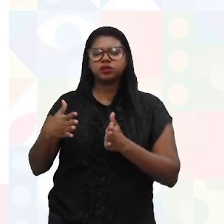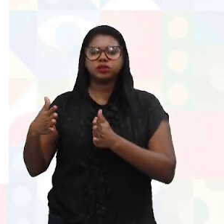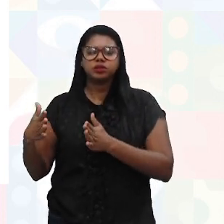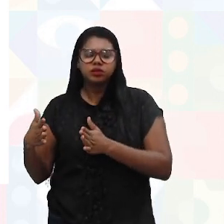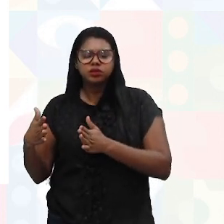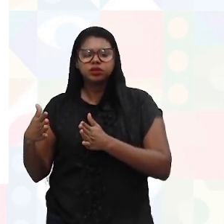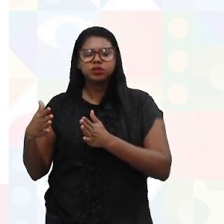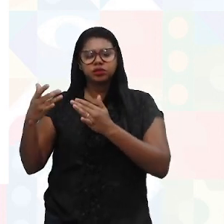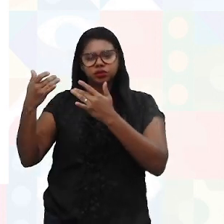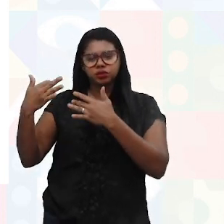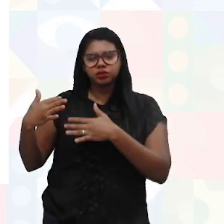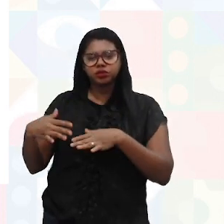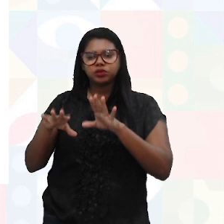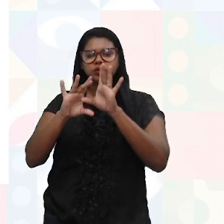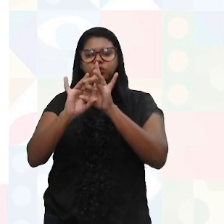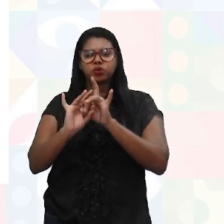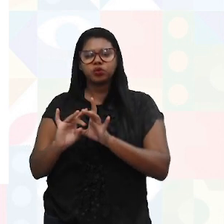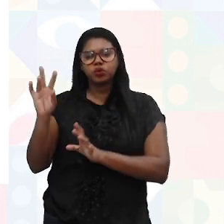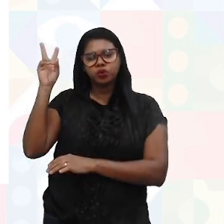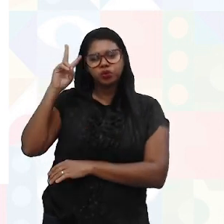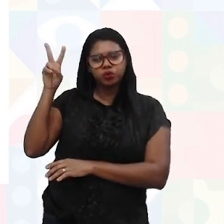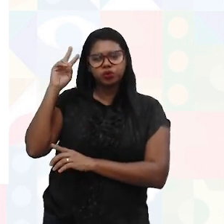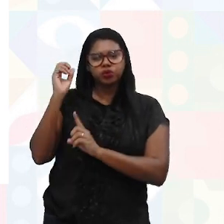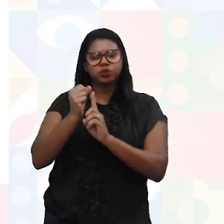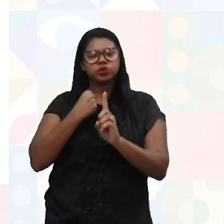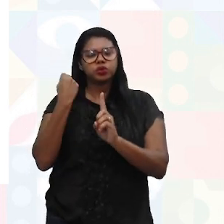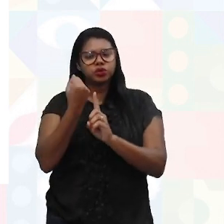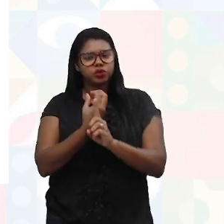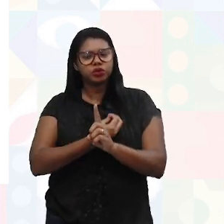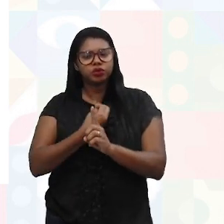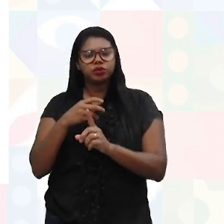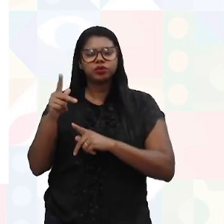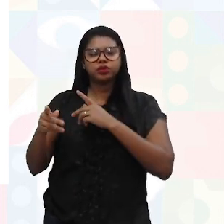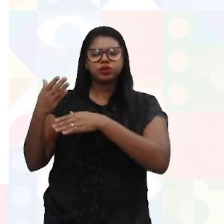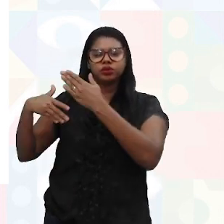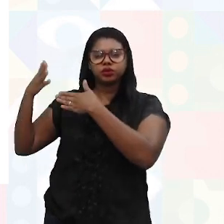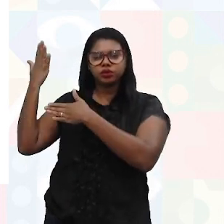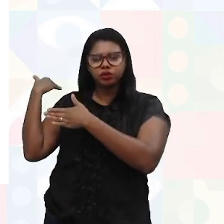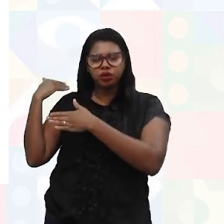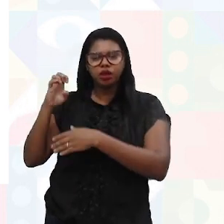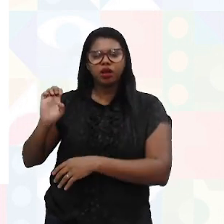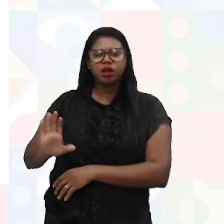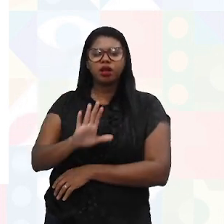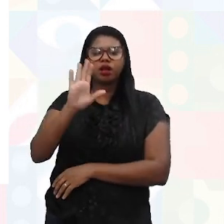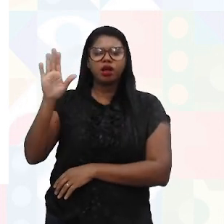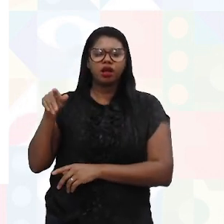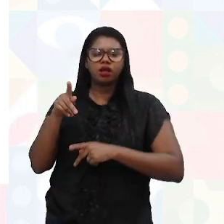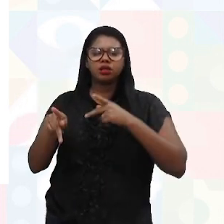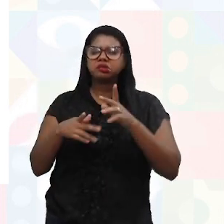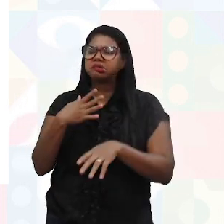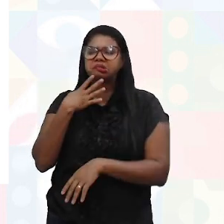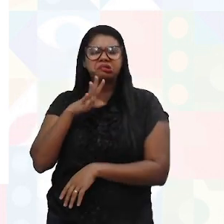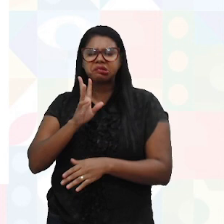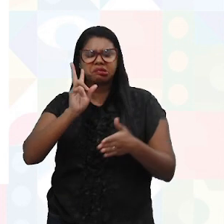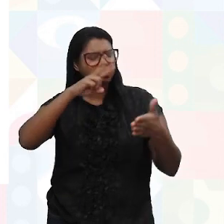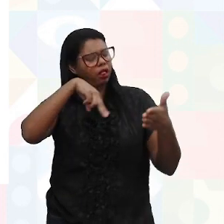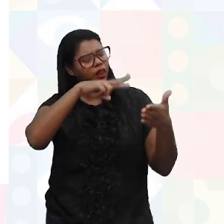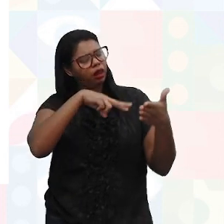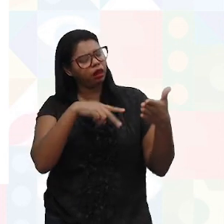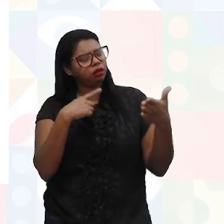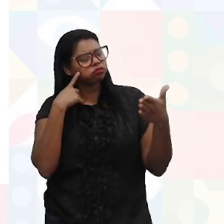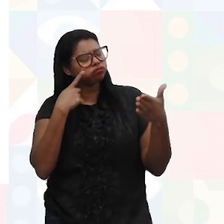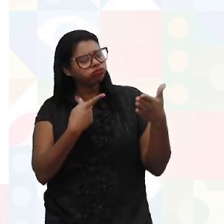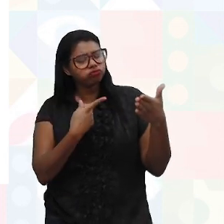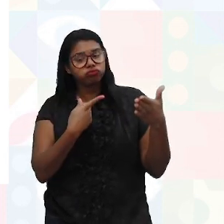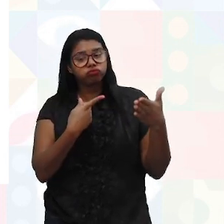um pouco do contexto histórico e social, né? Na Europa, muita gente não sabia ler, né? E